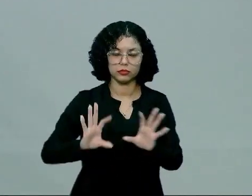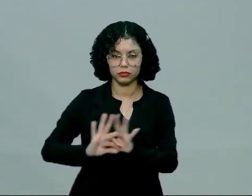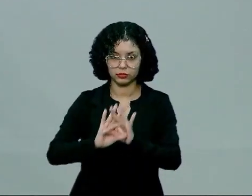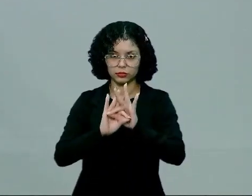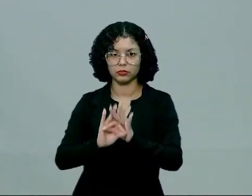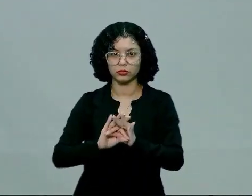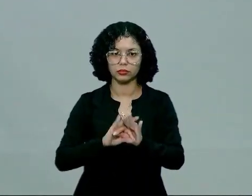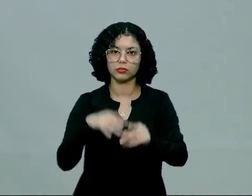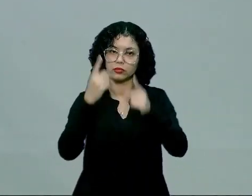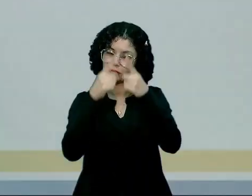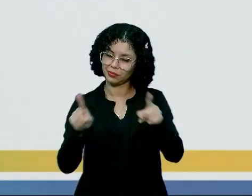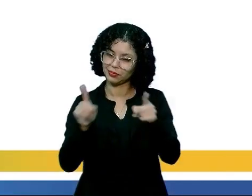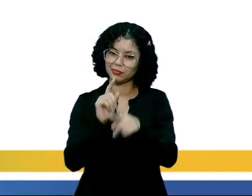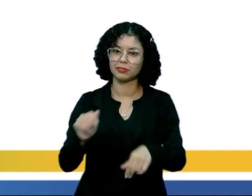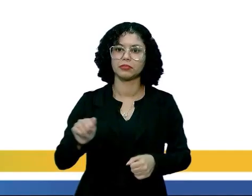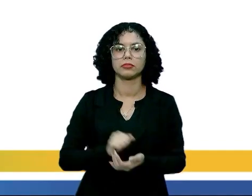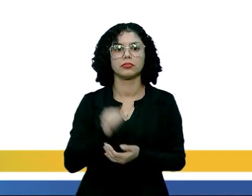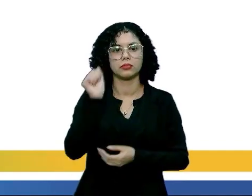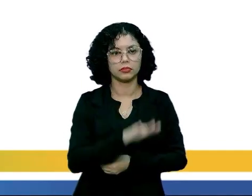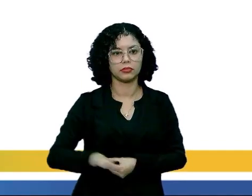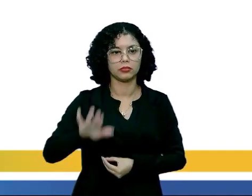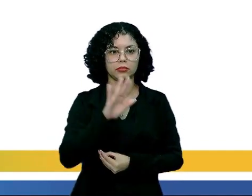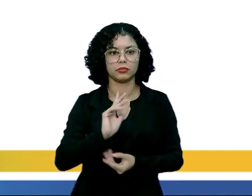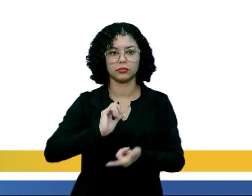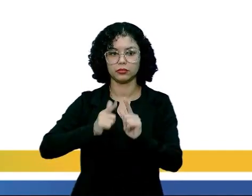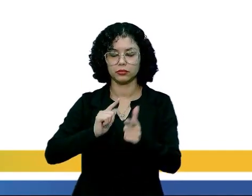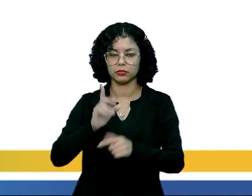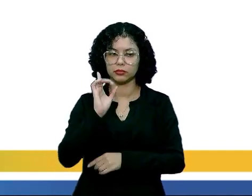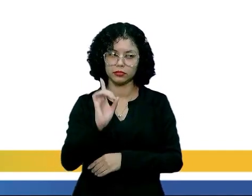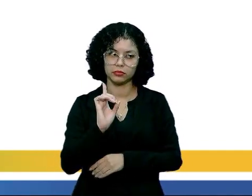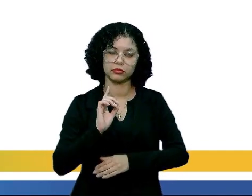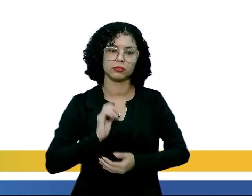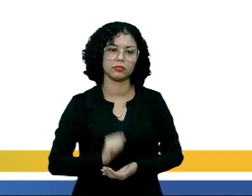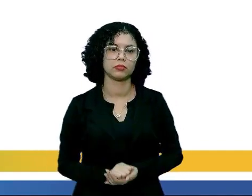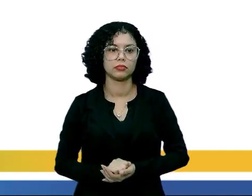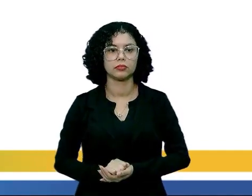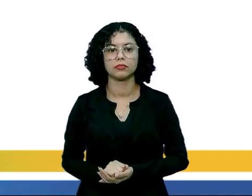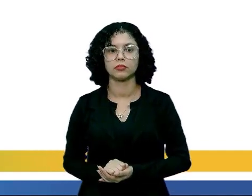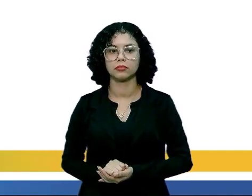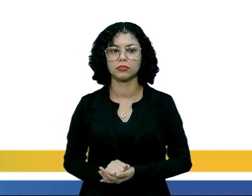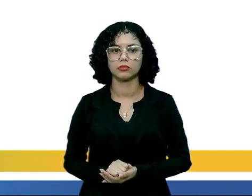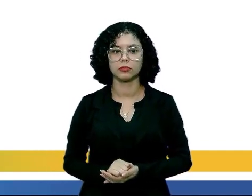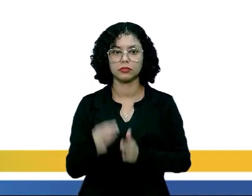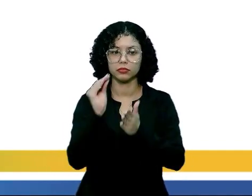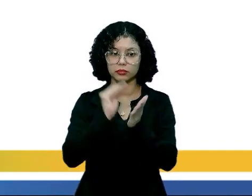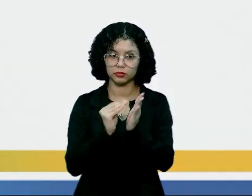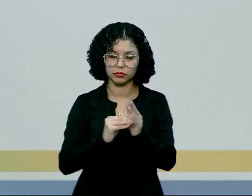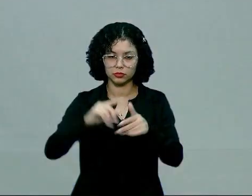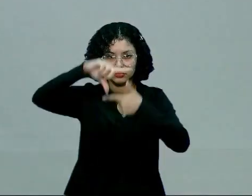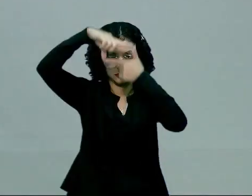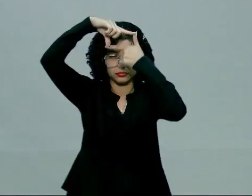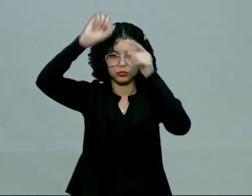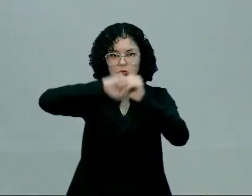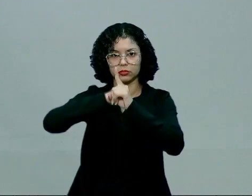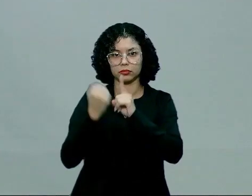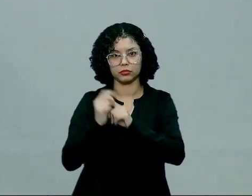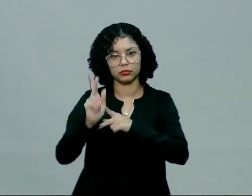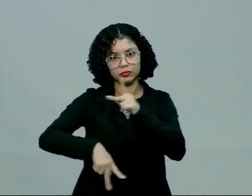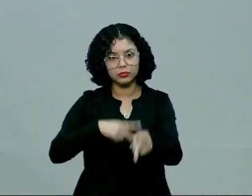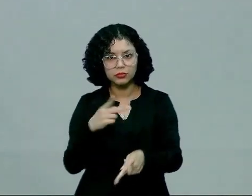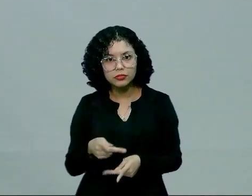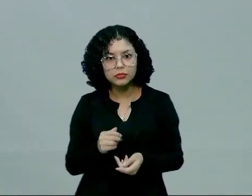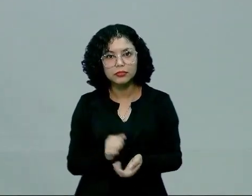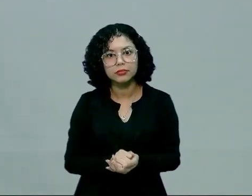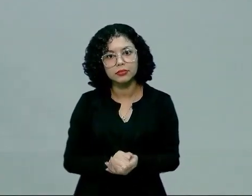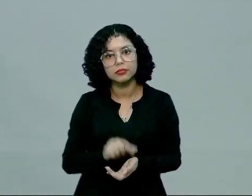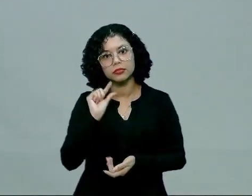também ao Hino Nacional então essa aqui é o nosso gabarito a alternativa é seria fator de alienação social do Povo as